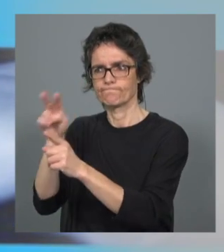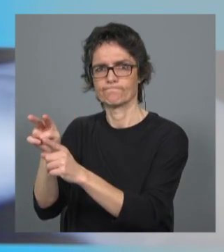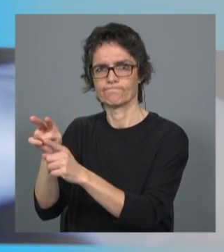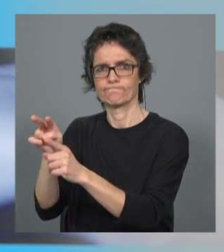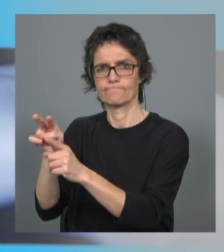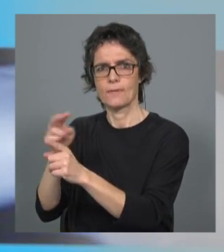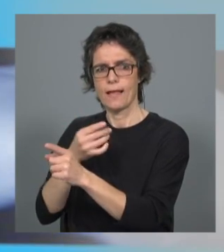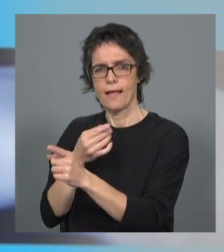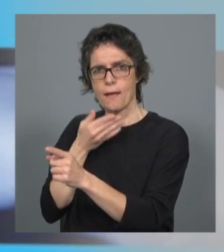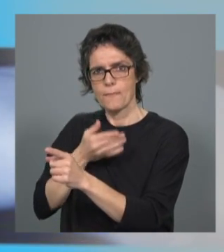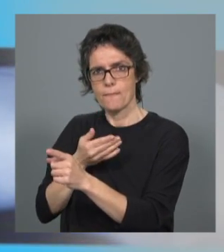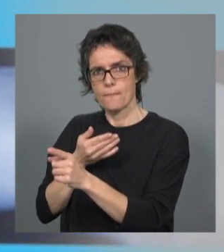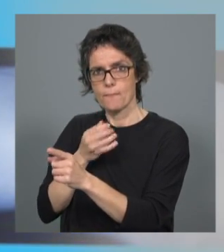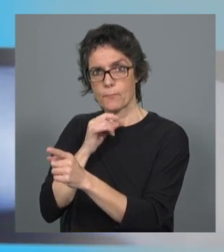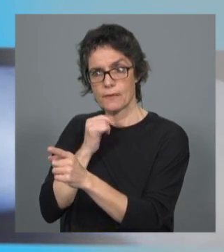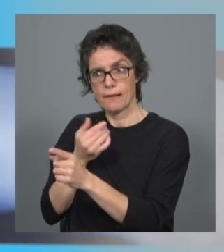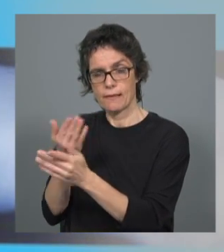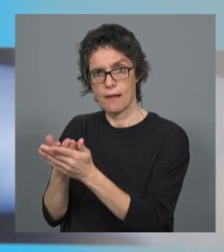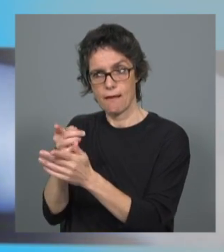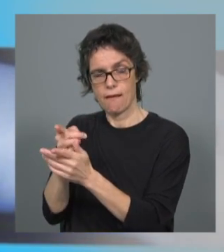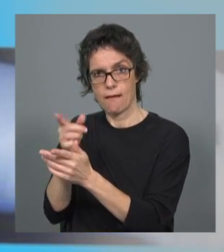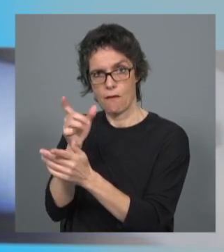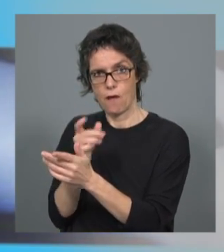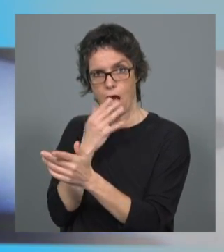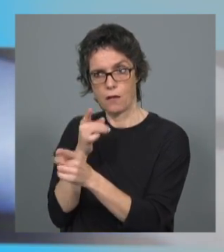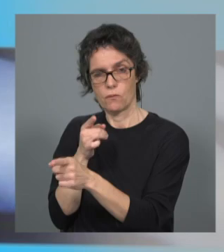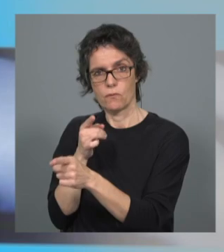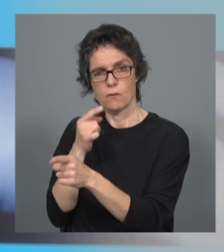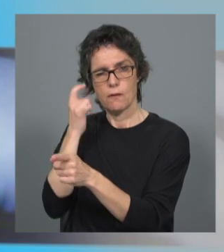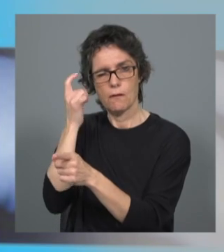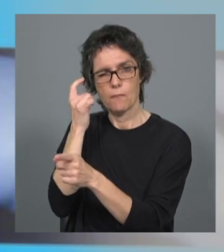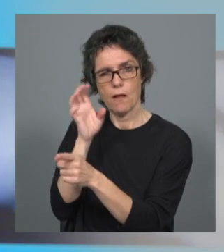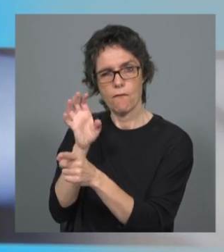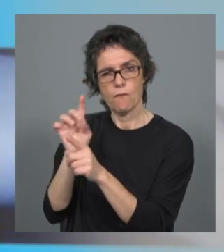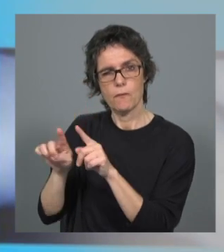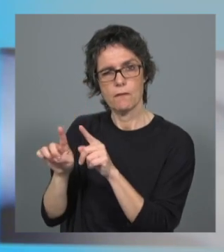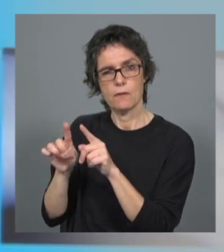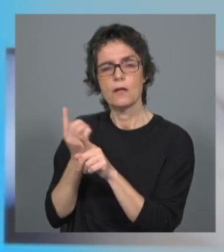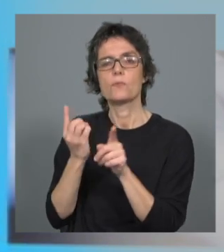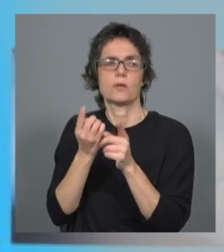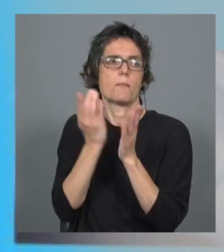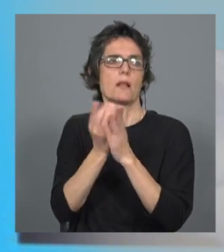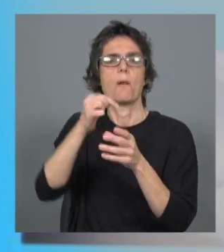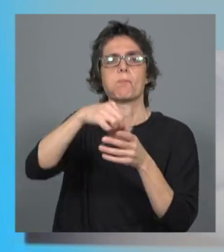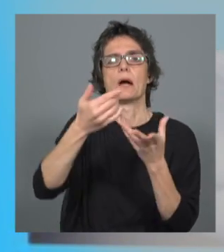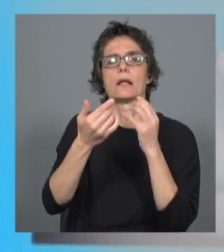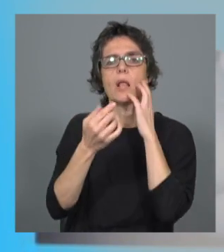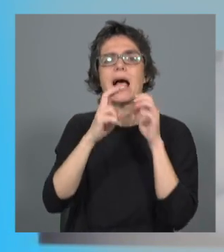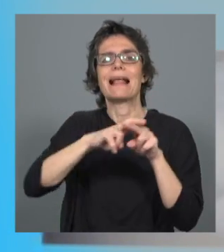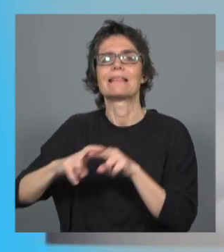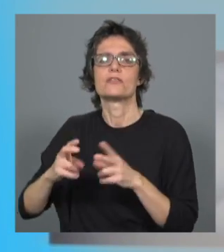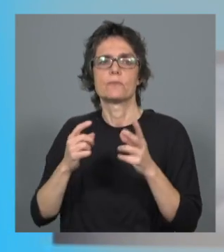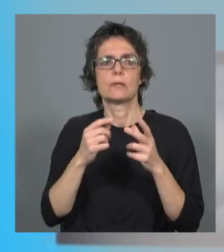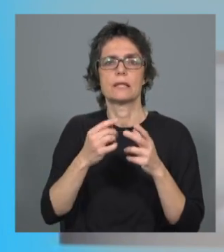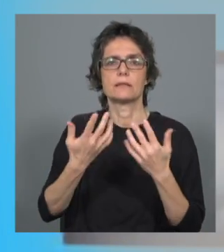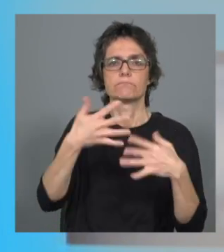envolve. Tantas vezes as disciplinas são todas elas, acabam por ser complementares umas às outras, mas na especificidade